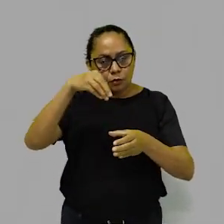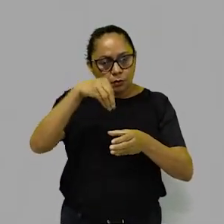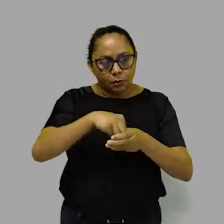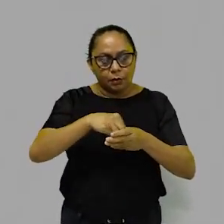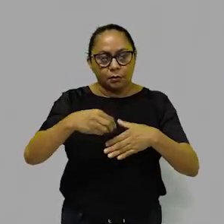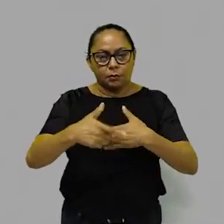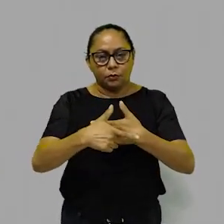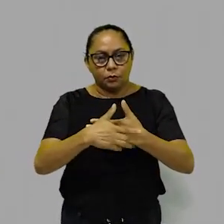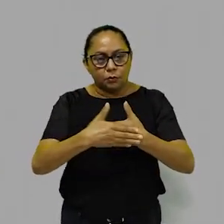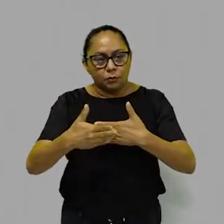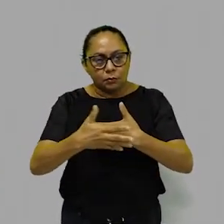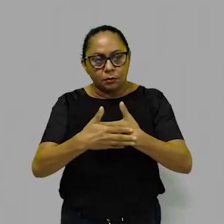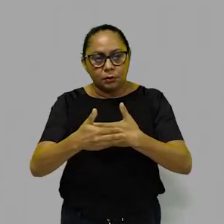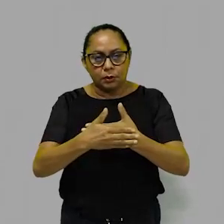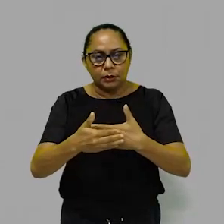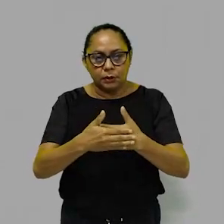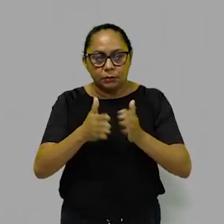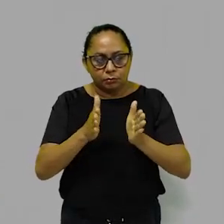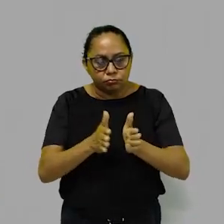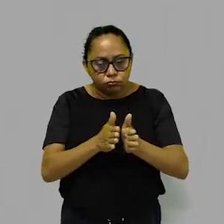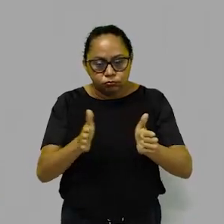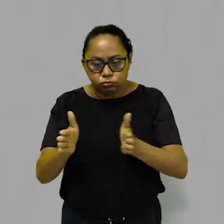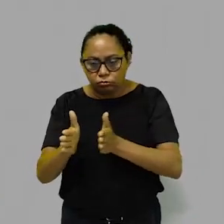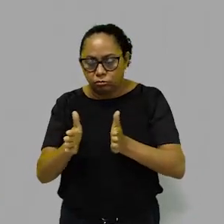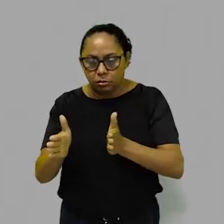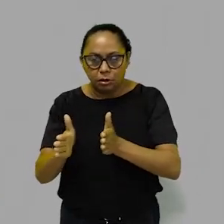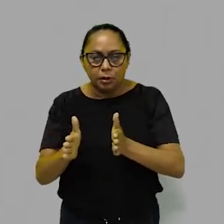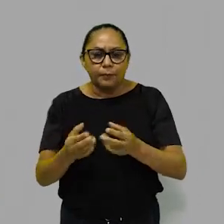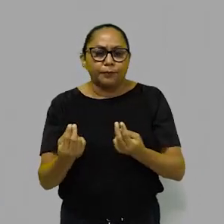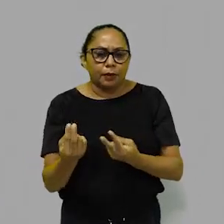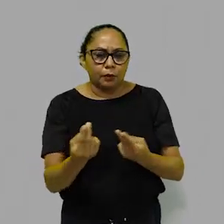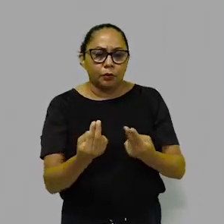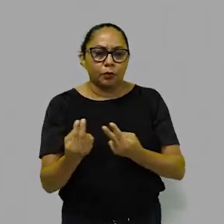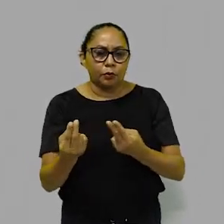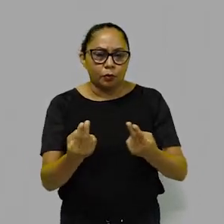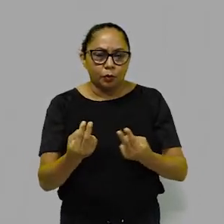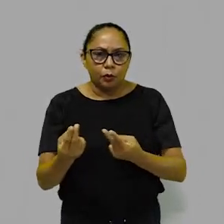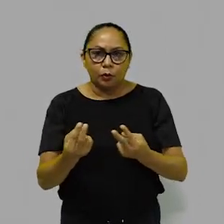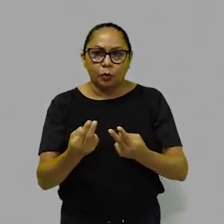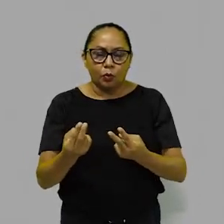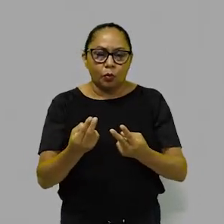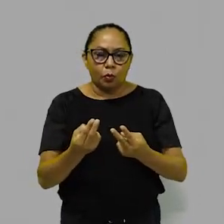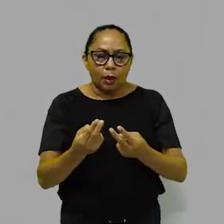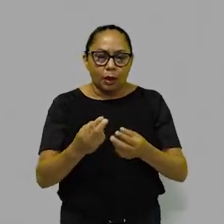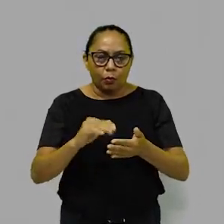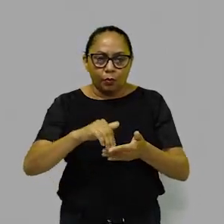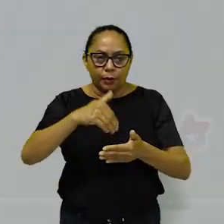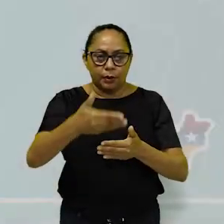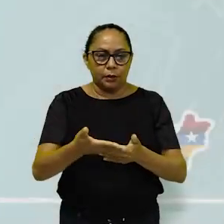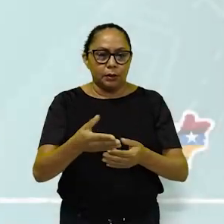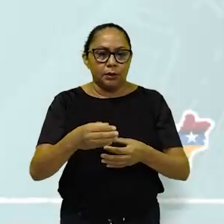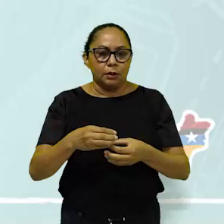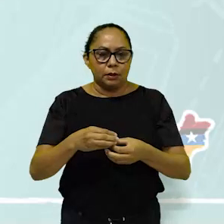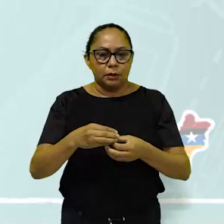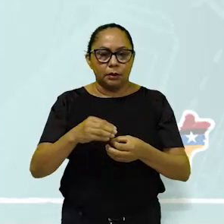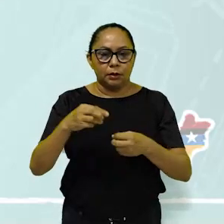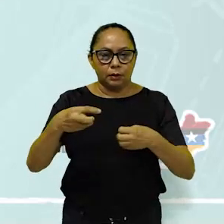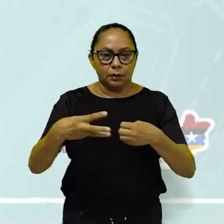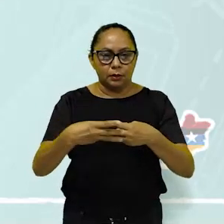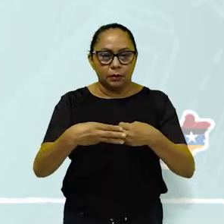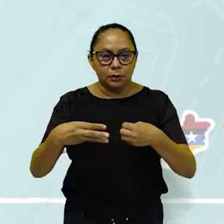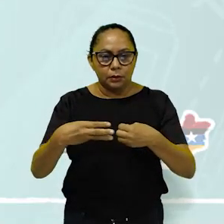um espaço que chamamos de interstício. É a mesma coisa que espaço extracelular, ok, pessoal?